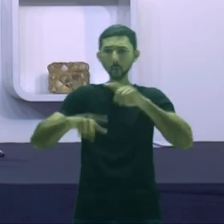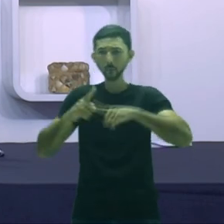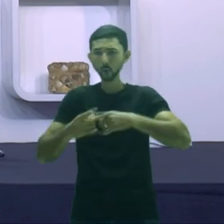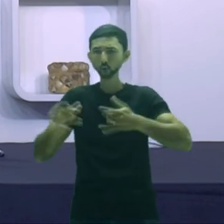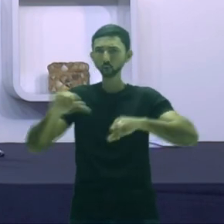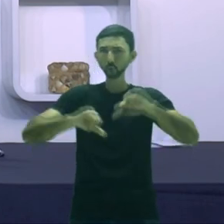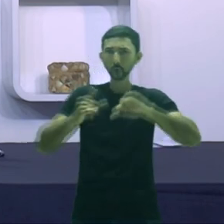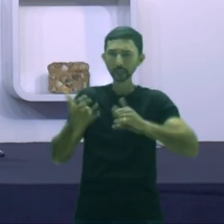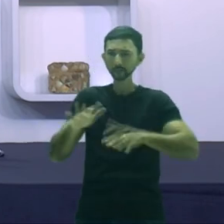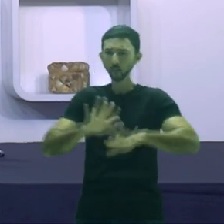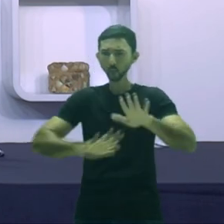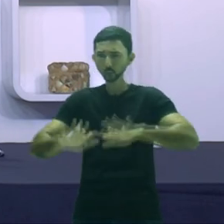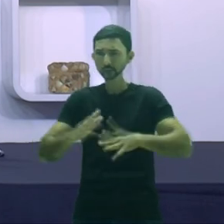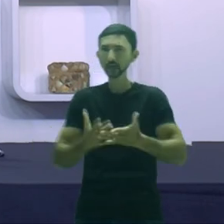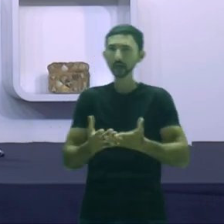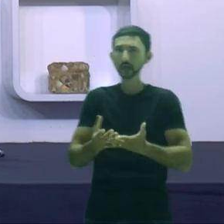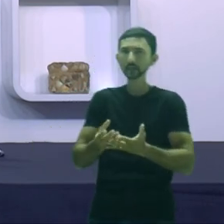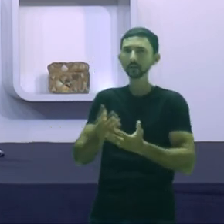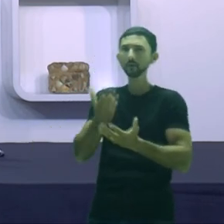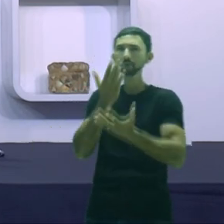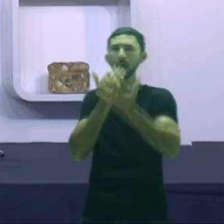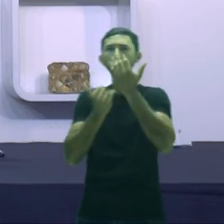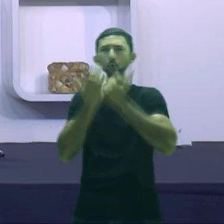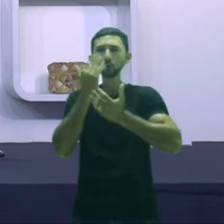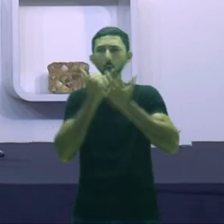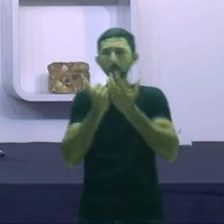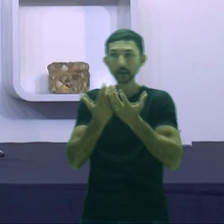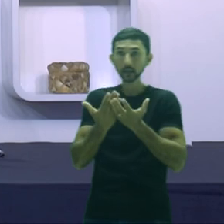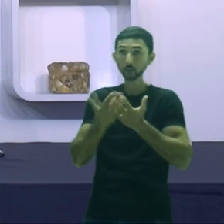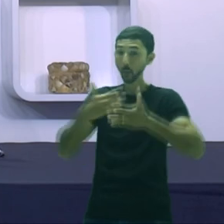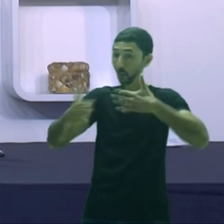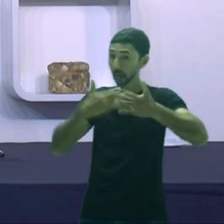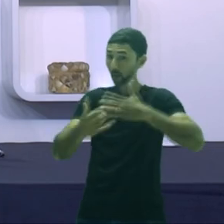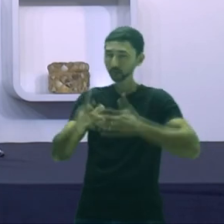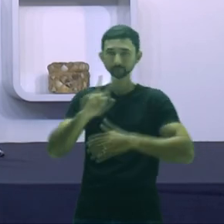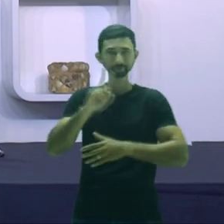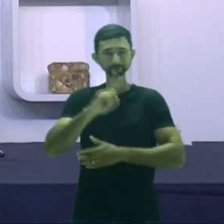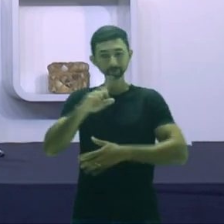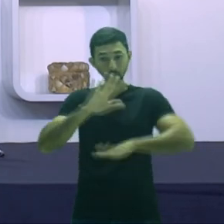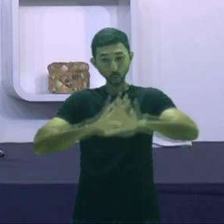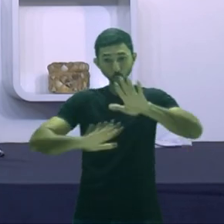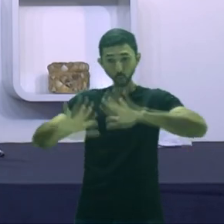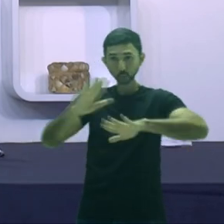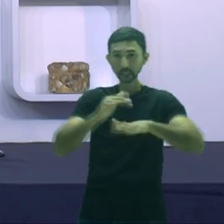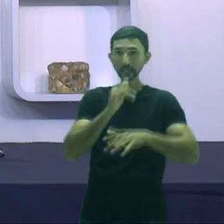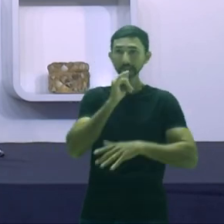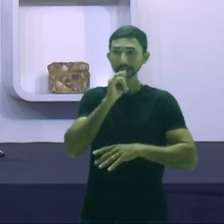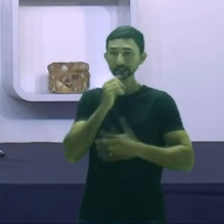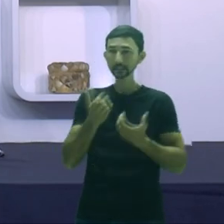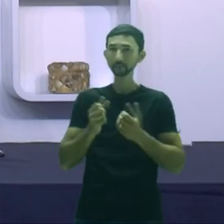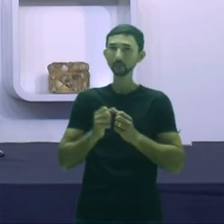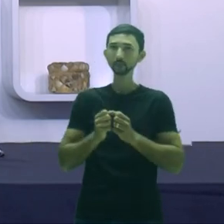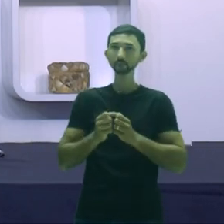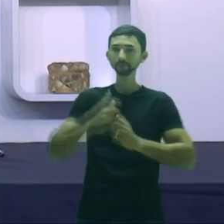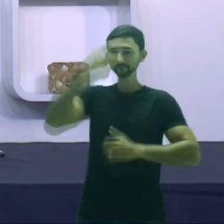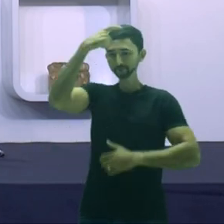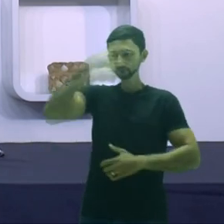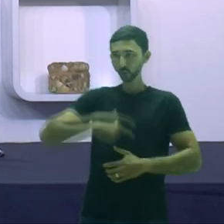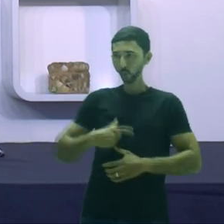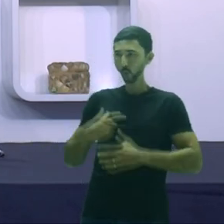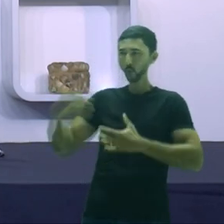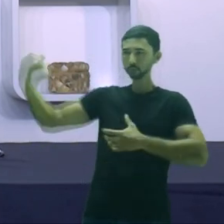A mãe não pode fazer ingestão de qualquer tipo de substância, não pode se expor a vários tipos